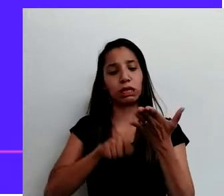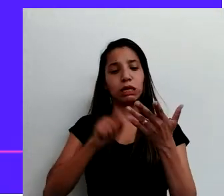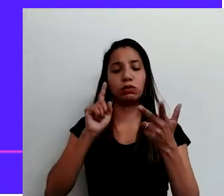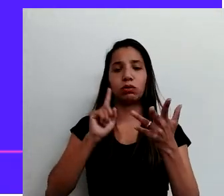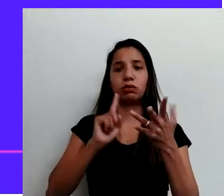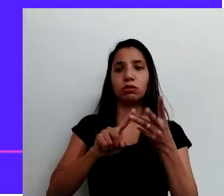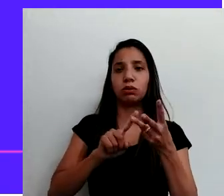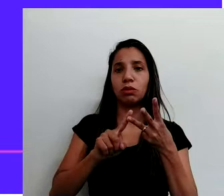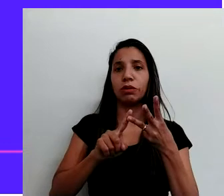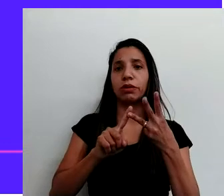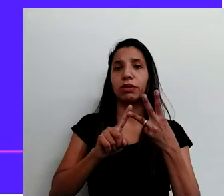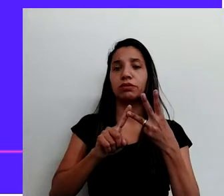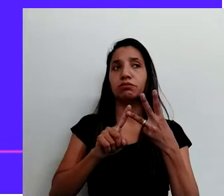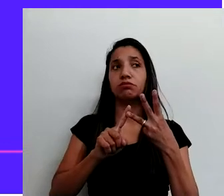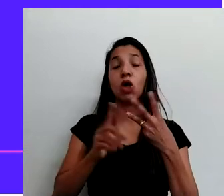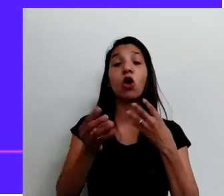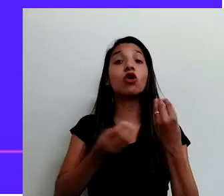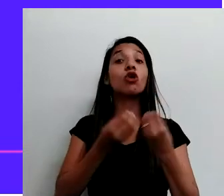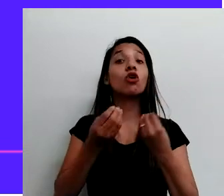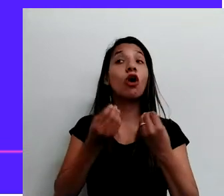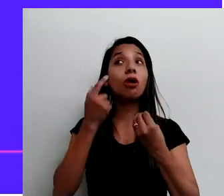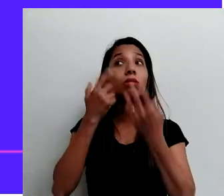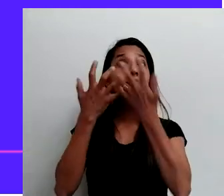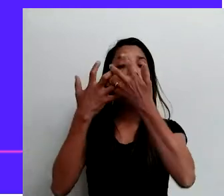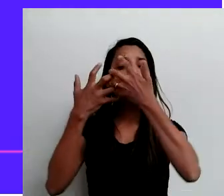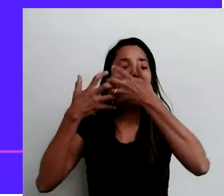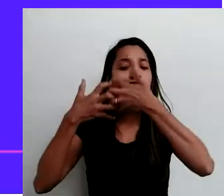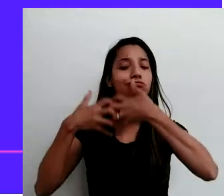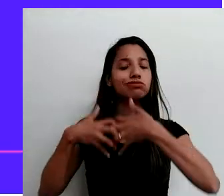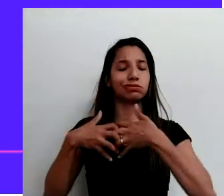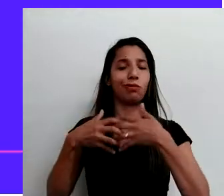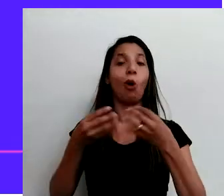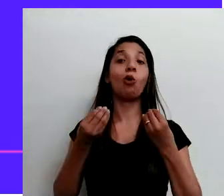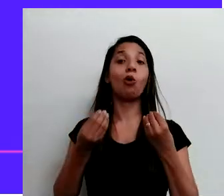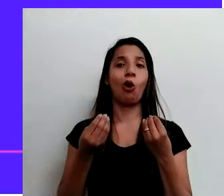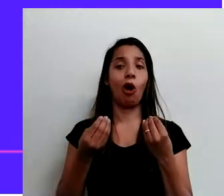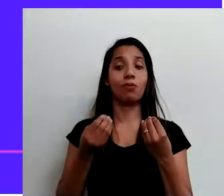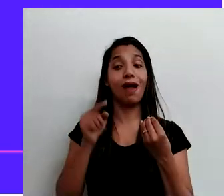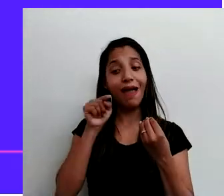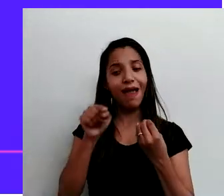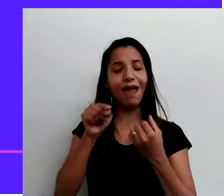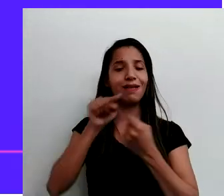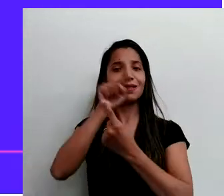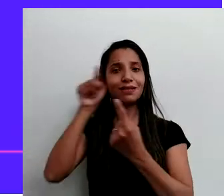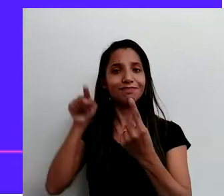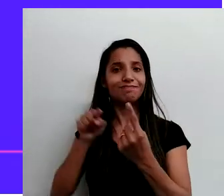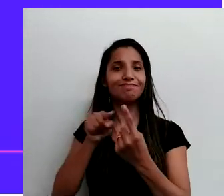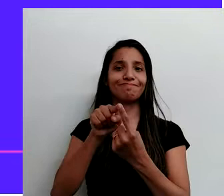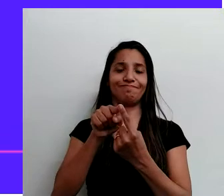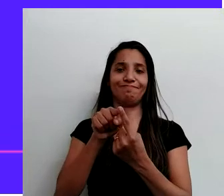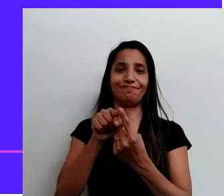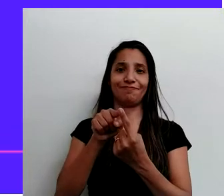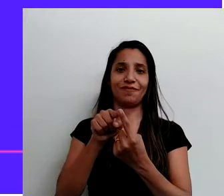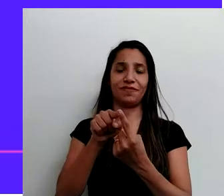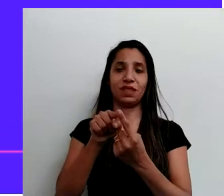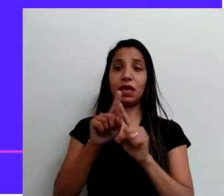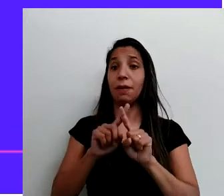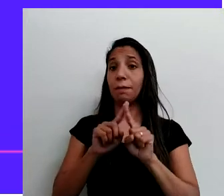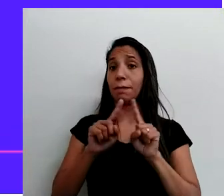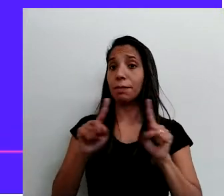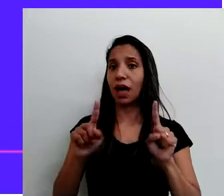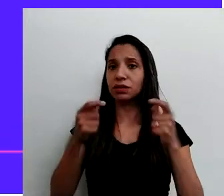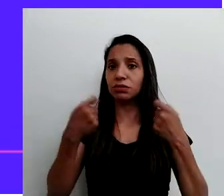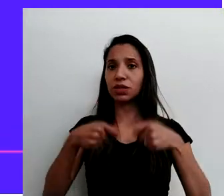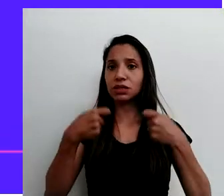uma reflexão? E aí eu entendo que a gente vai promover essa reflexão mudando um pouco essa narrativa,